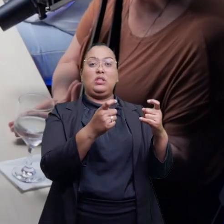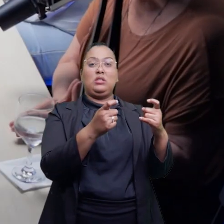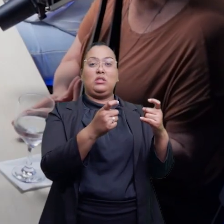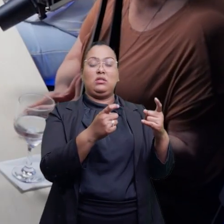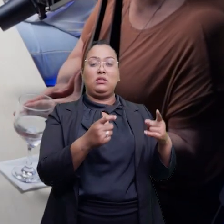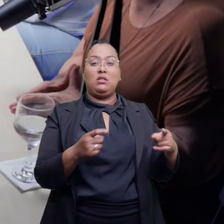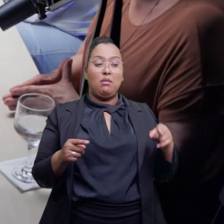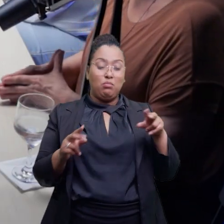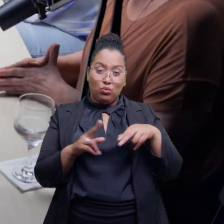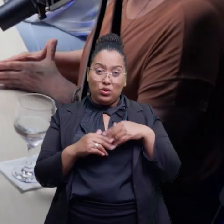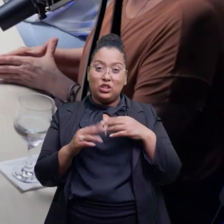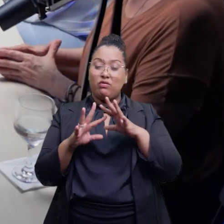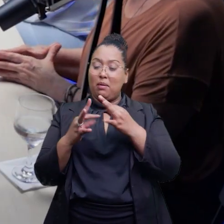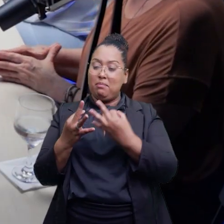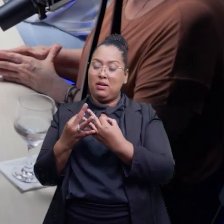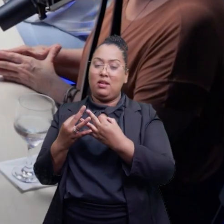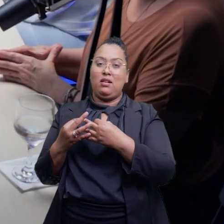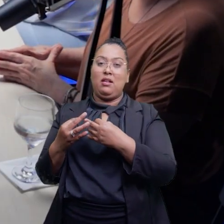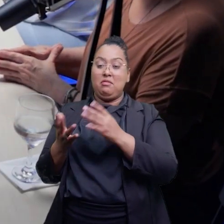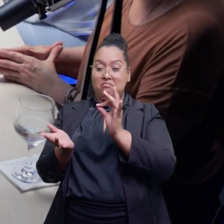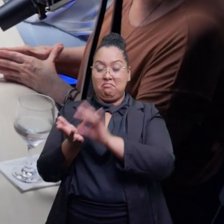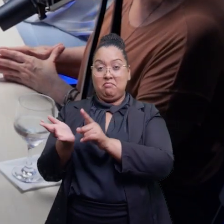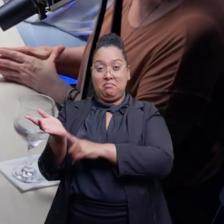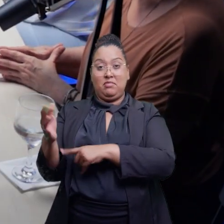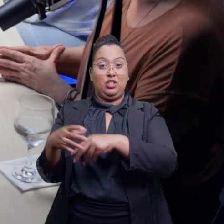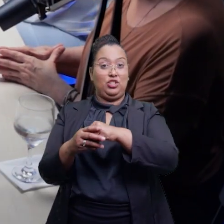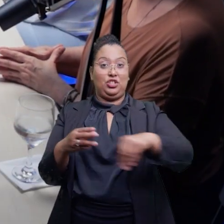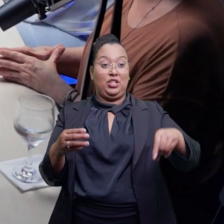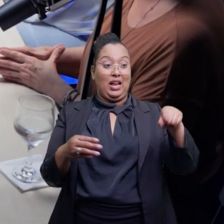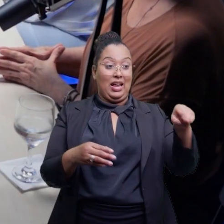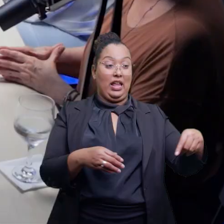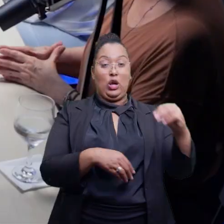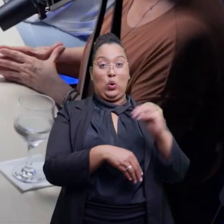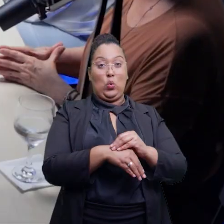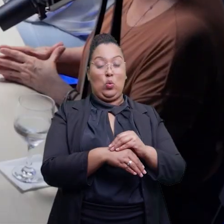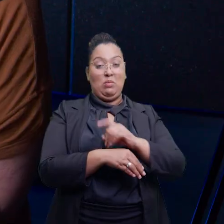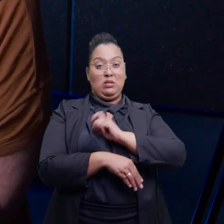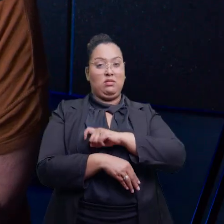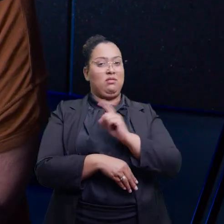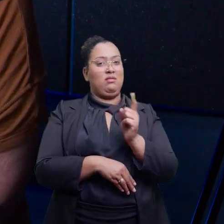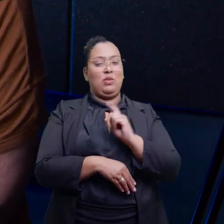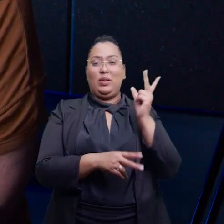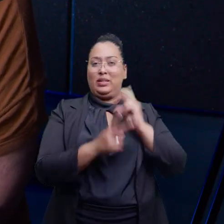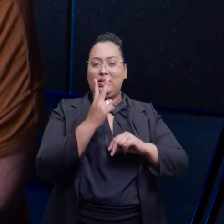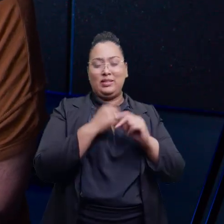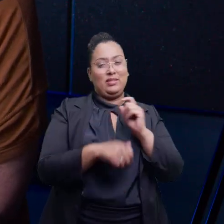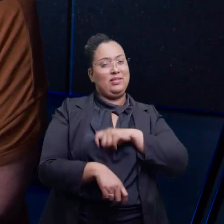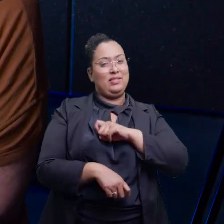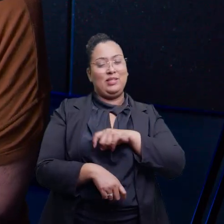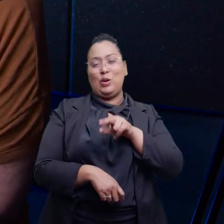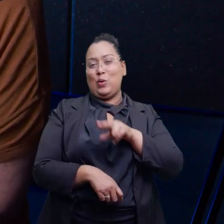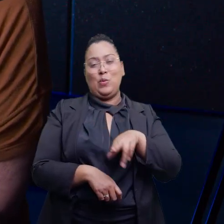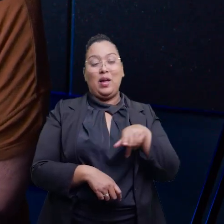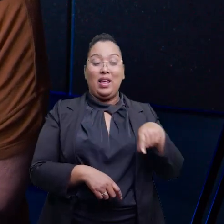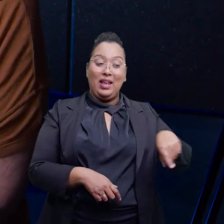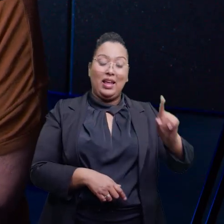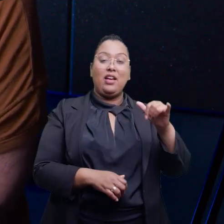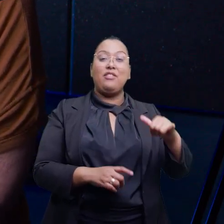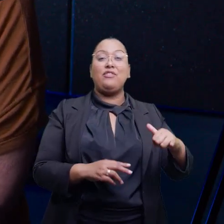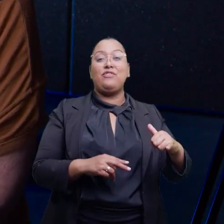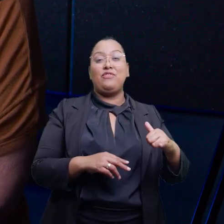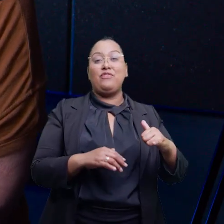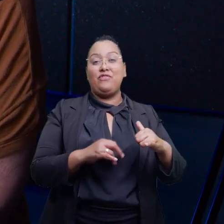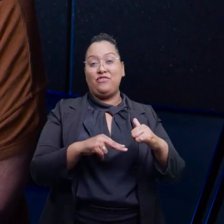violência, e elas são retiradas da família. Elas não são agressores. Os adolescentes também não são agressores,